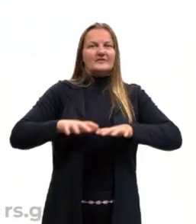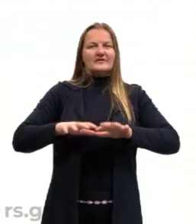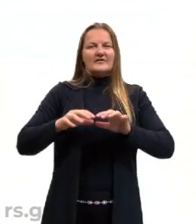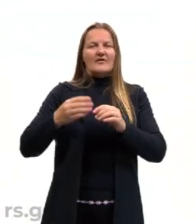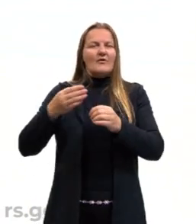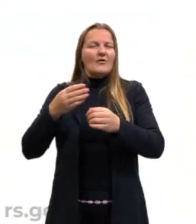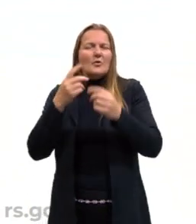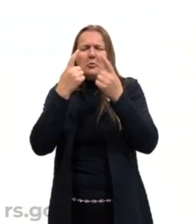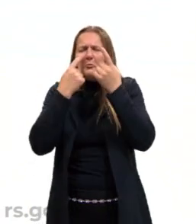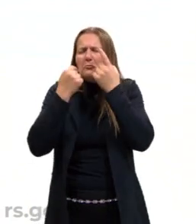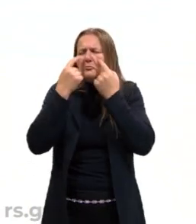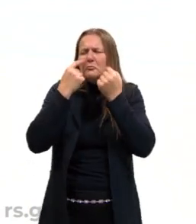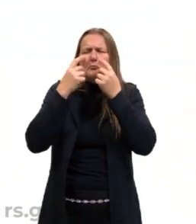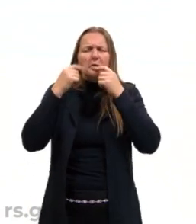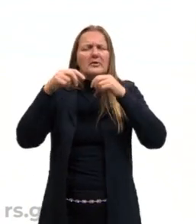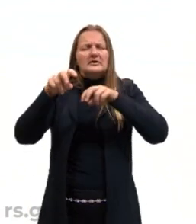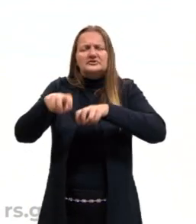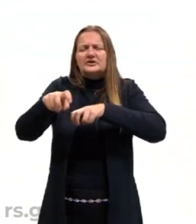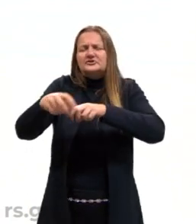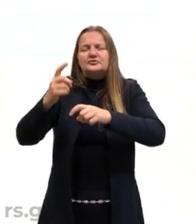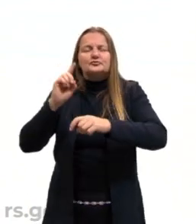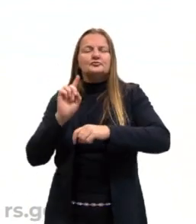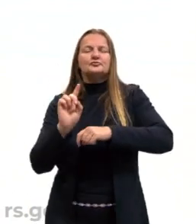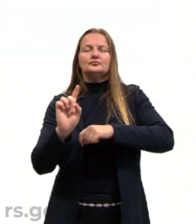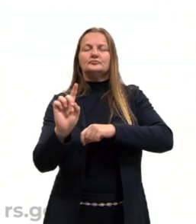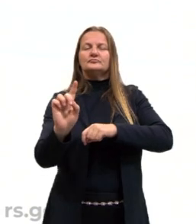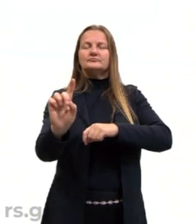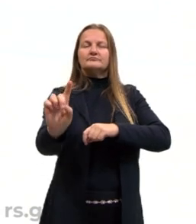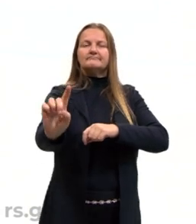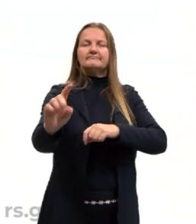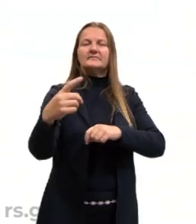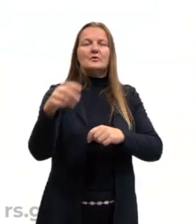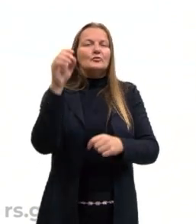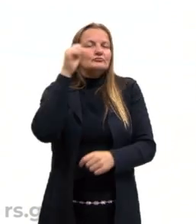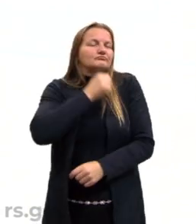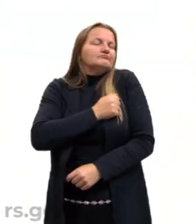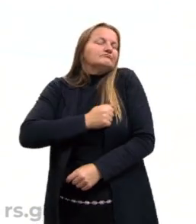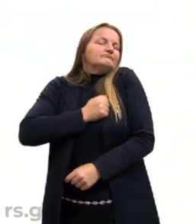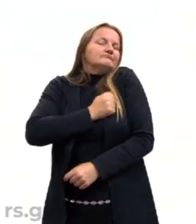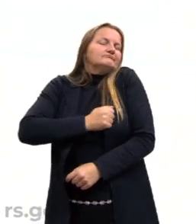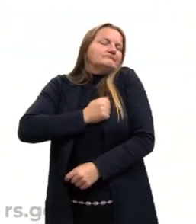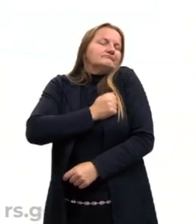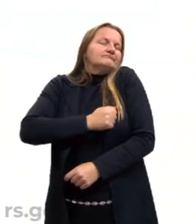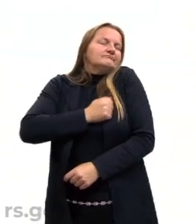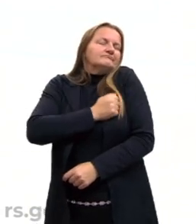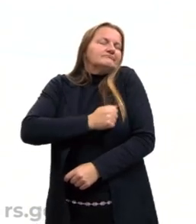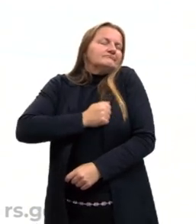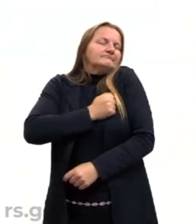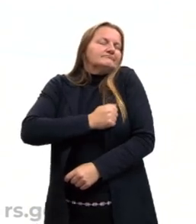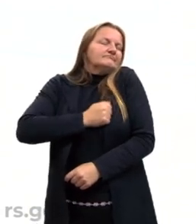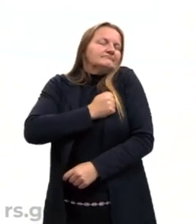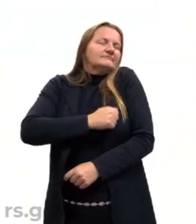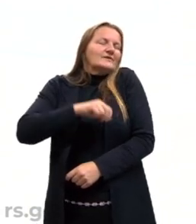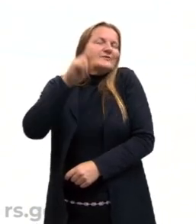cruzarei chorando Jardim e com os teus seco pelos requeridos pelos duas recordações duas lembranças